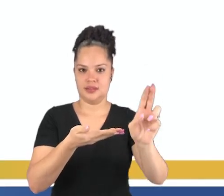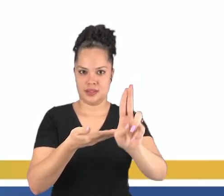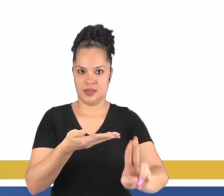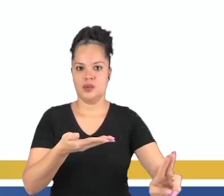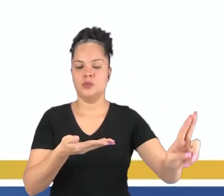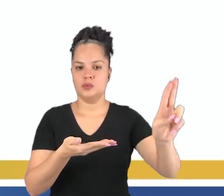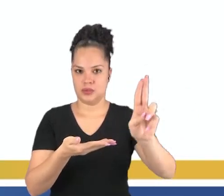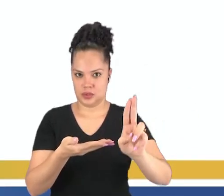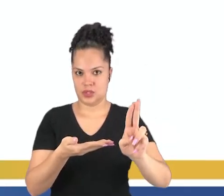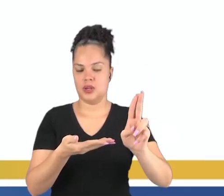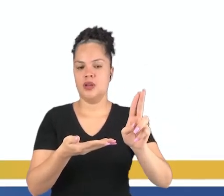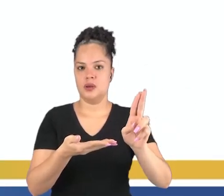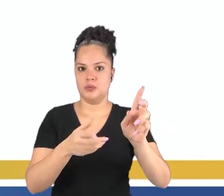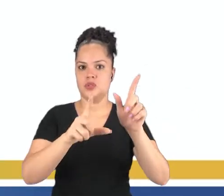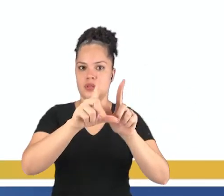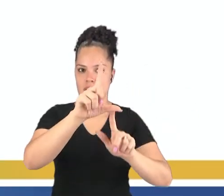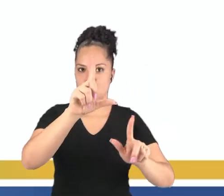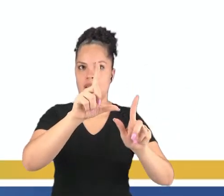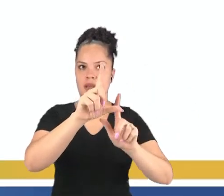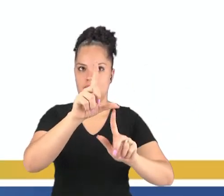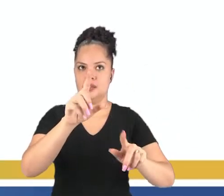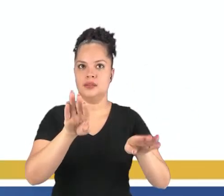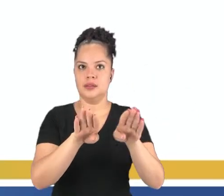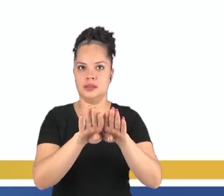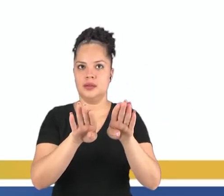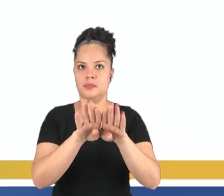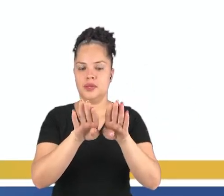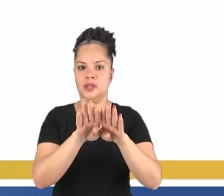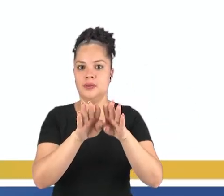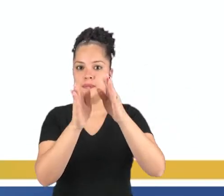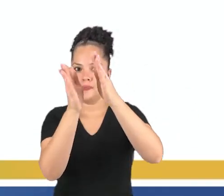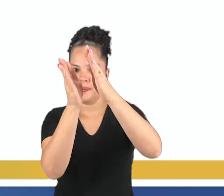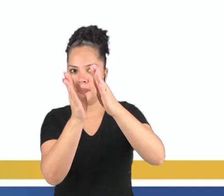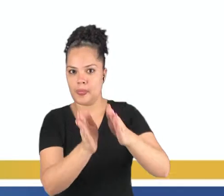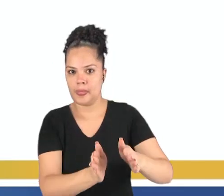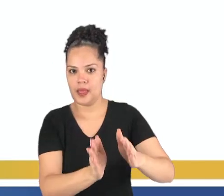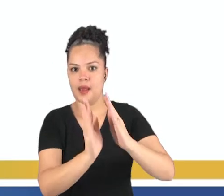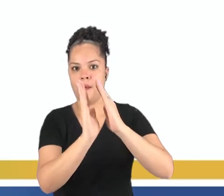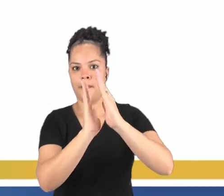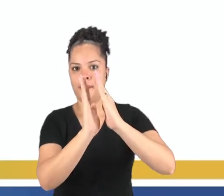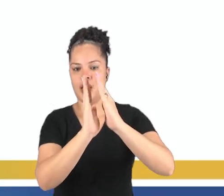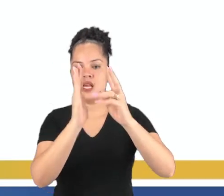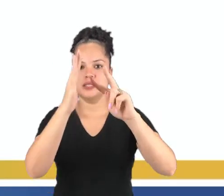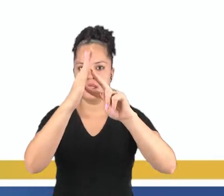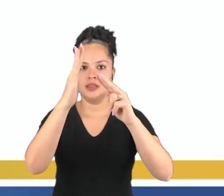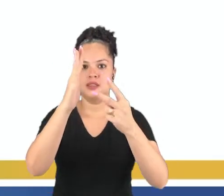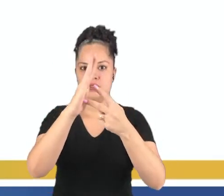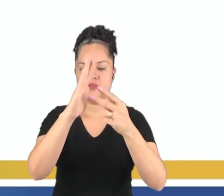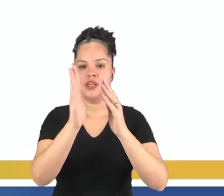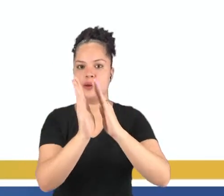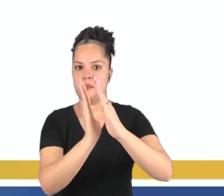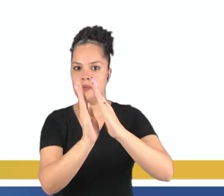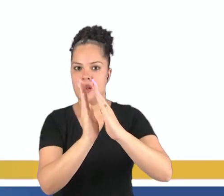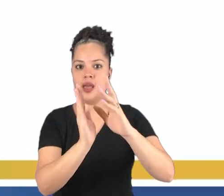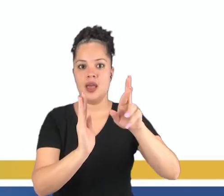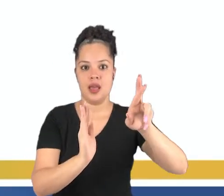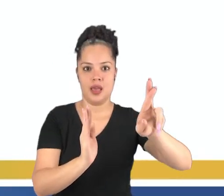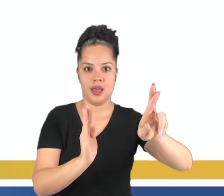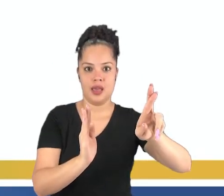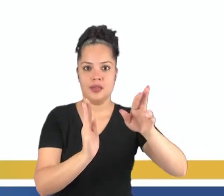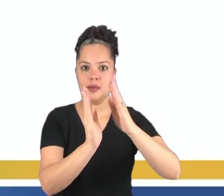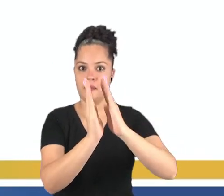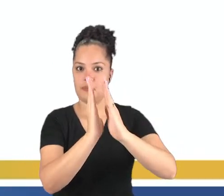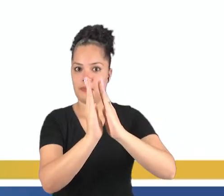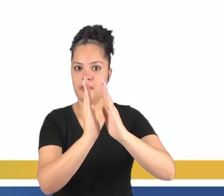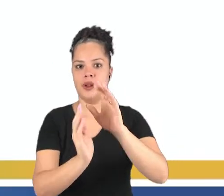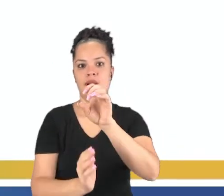utilizamos duas barrinhas inclinadas para dizer o quê? Paralela. Então, a gente vai ler como R é paralela